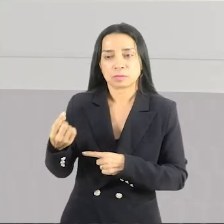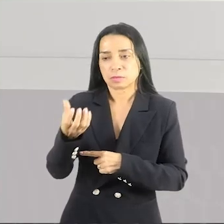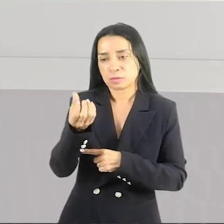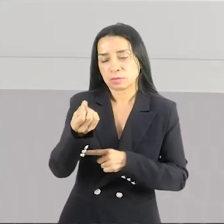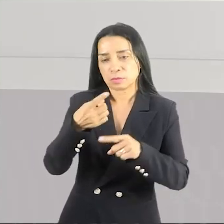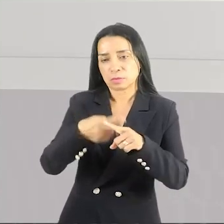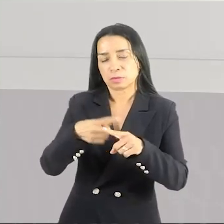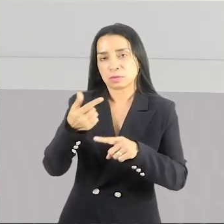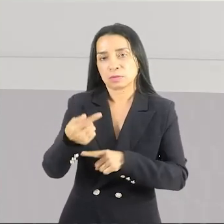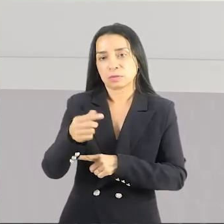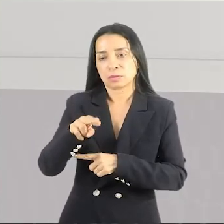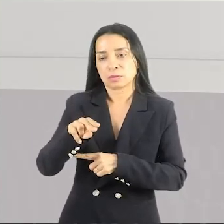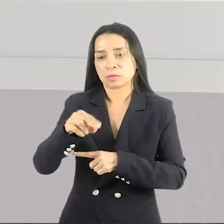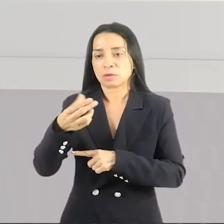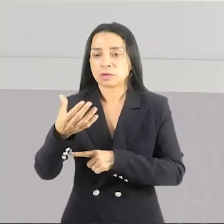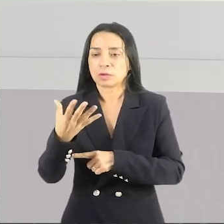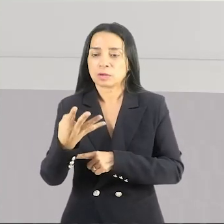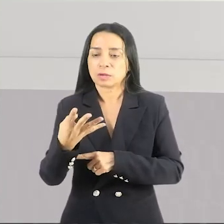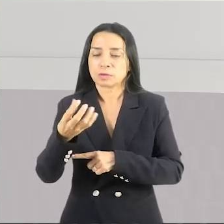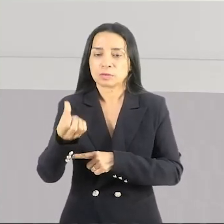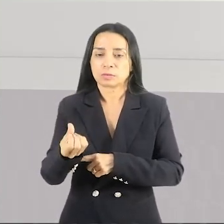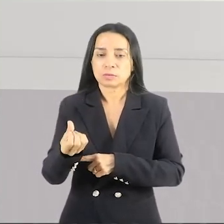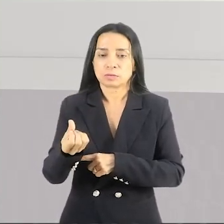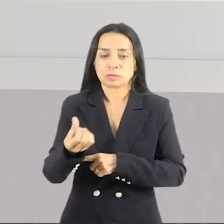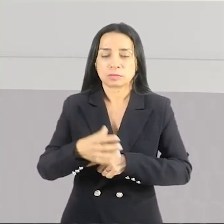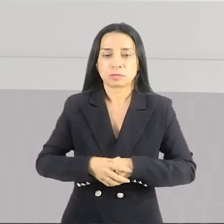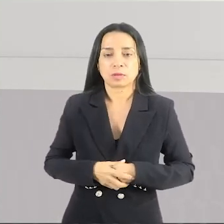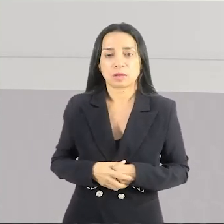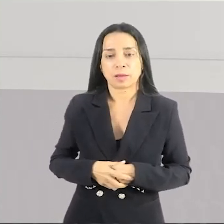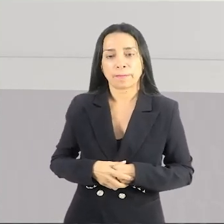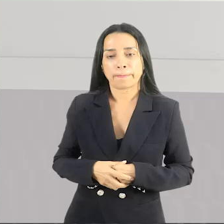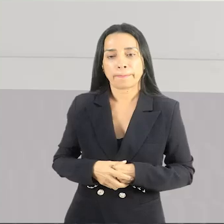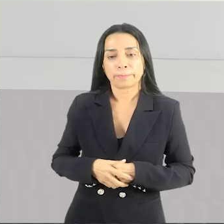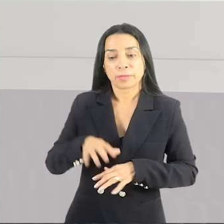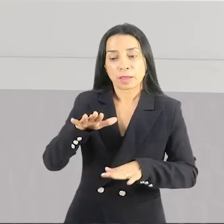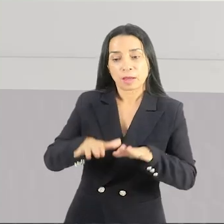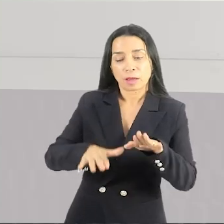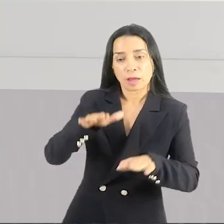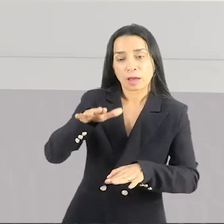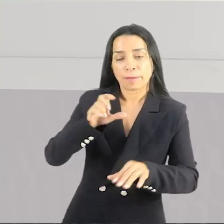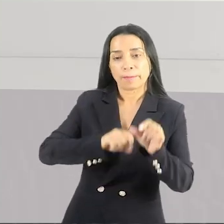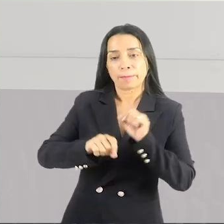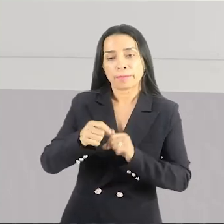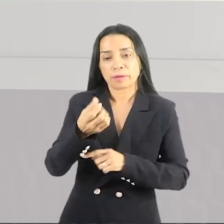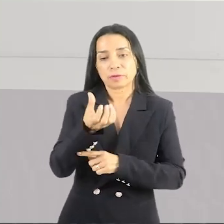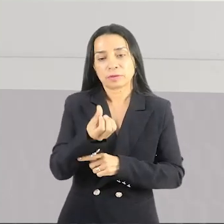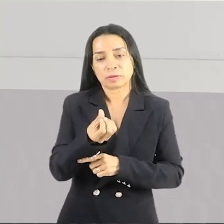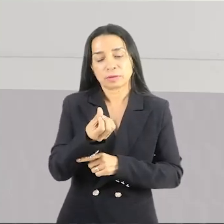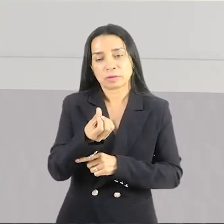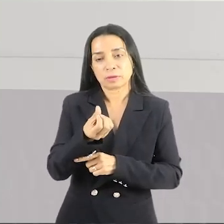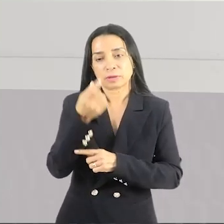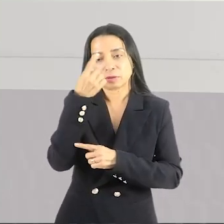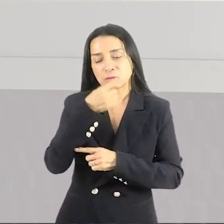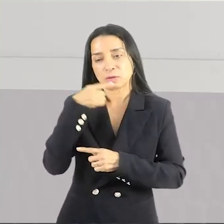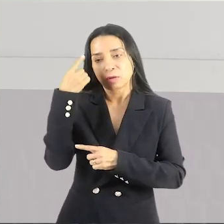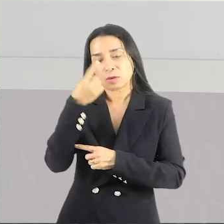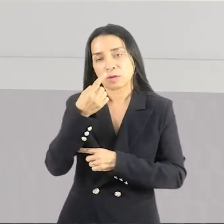Então, a média de horas vai ser 6 horas e 42